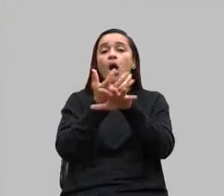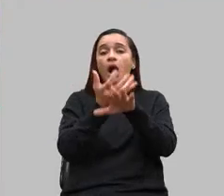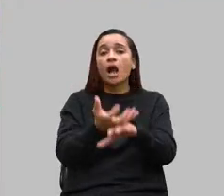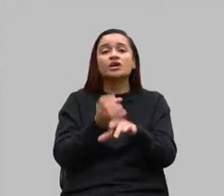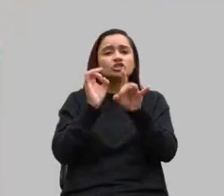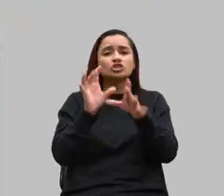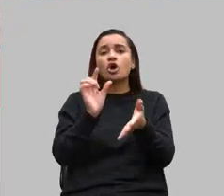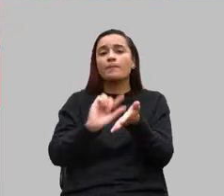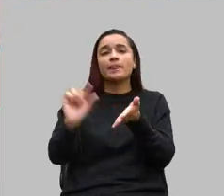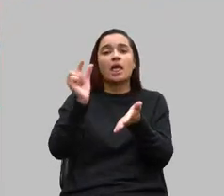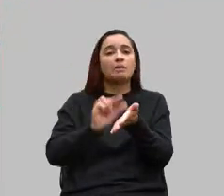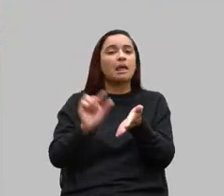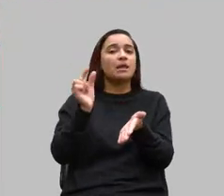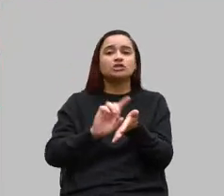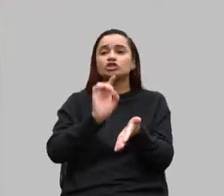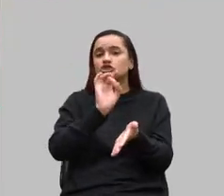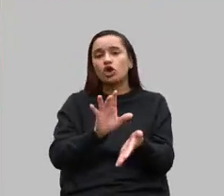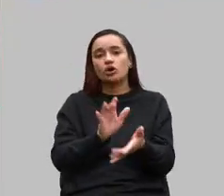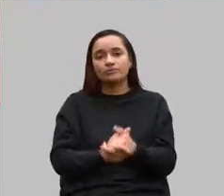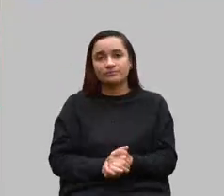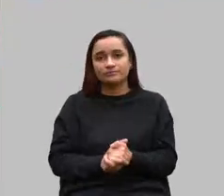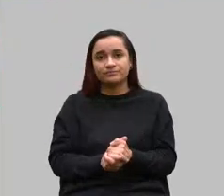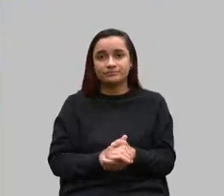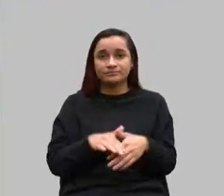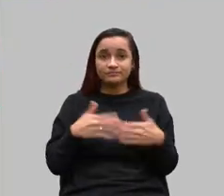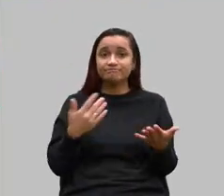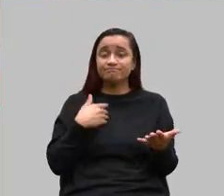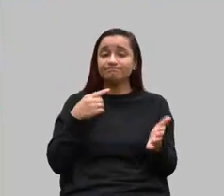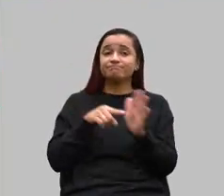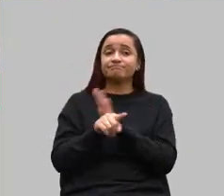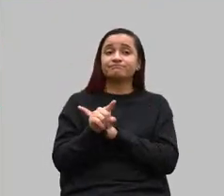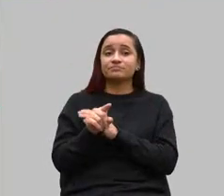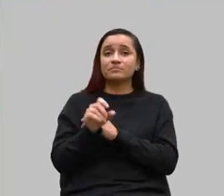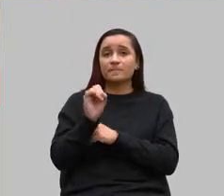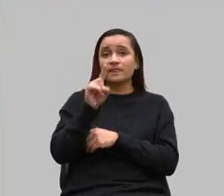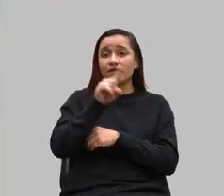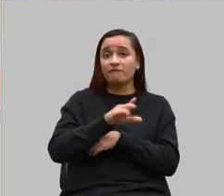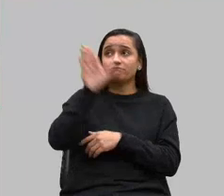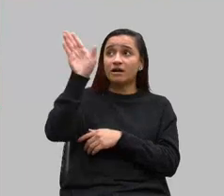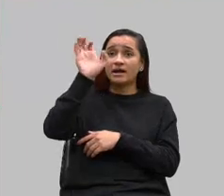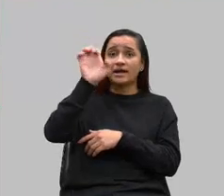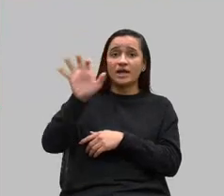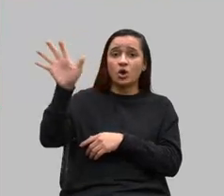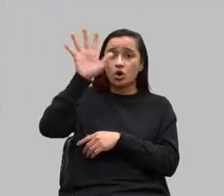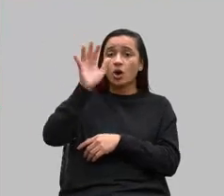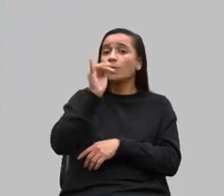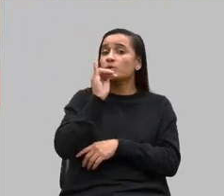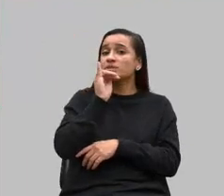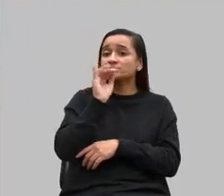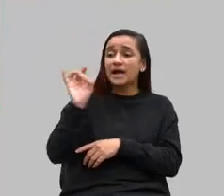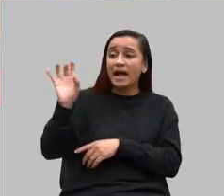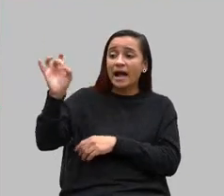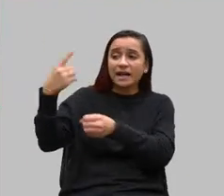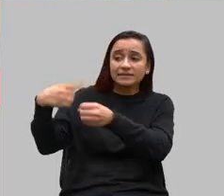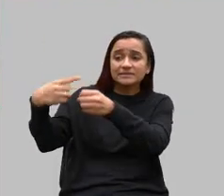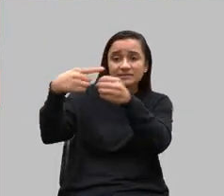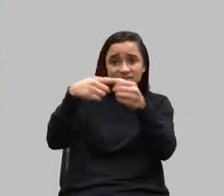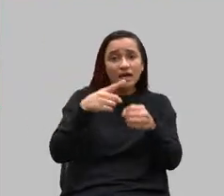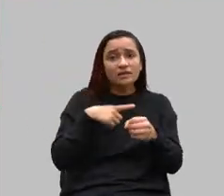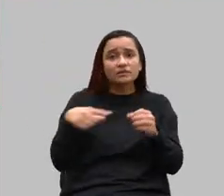pergunta bom se você vai na Europa por exemplo cada cada cidadezinha tem lá sua